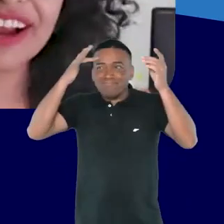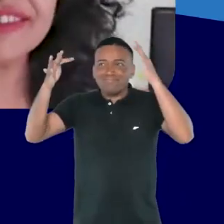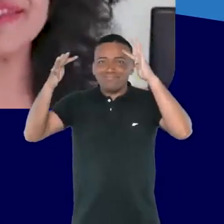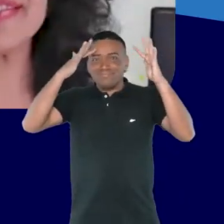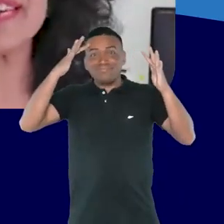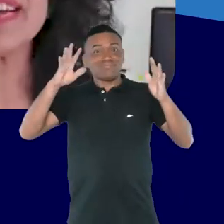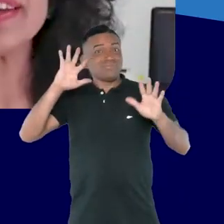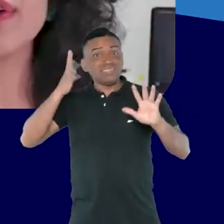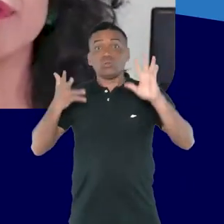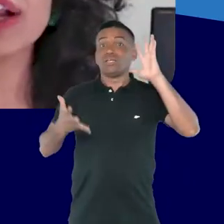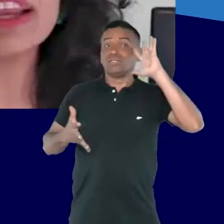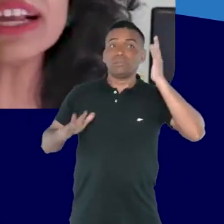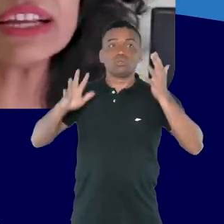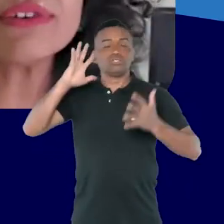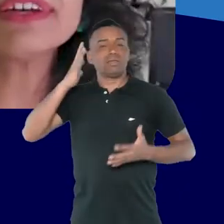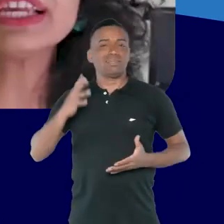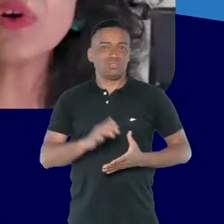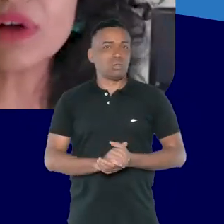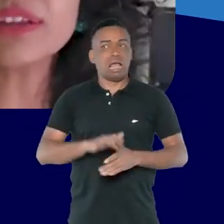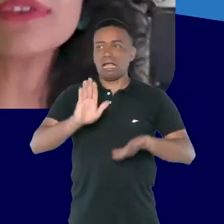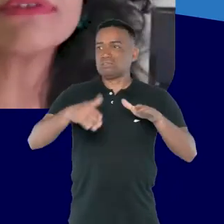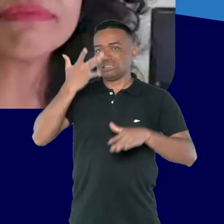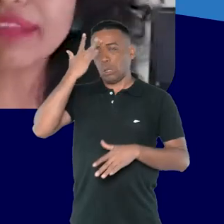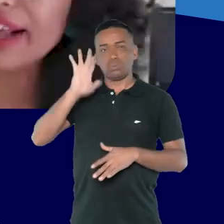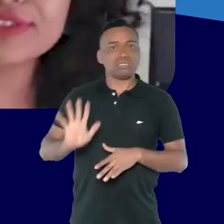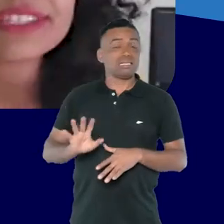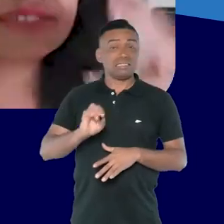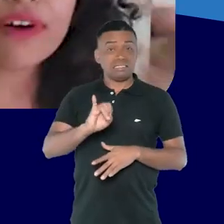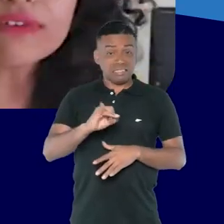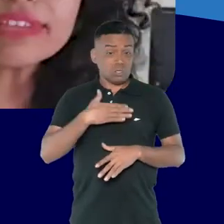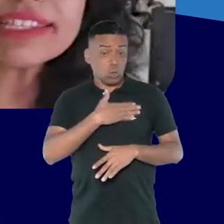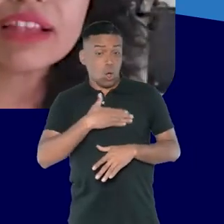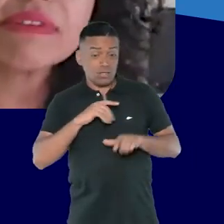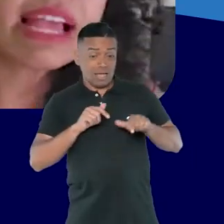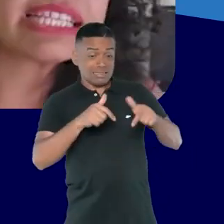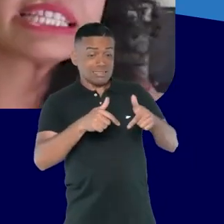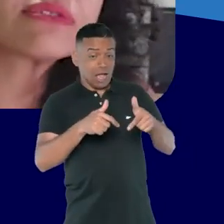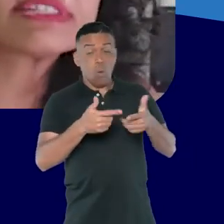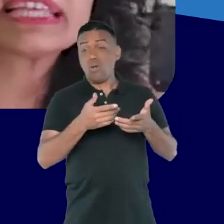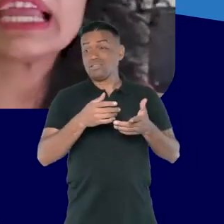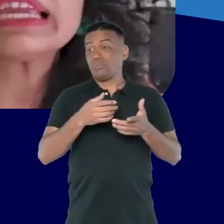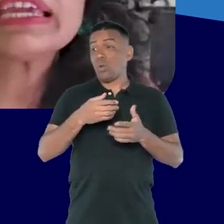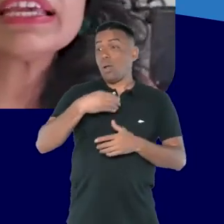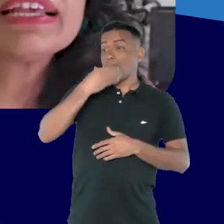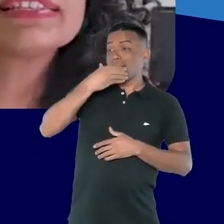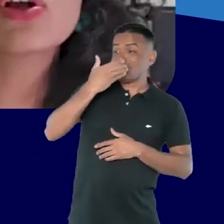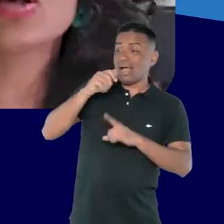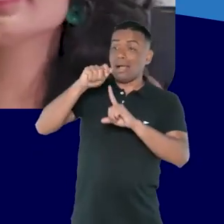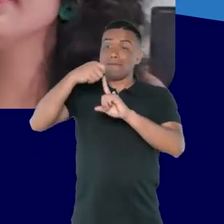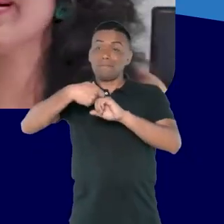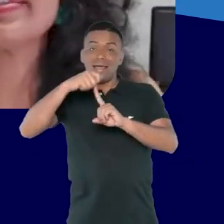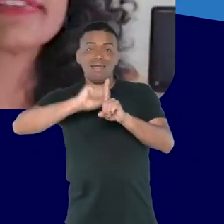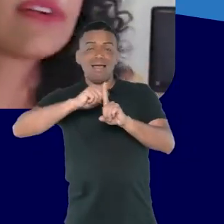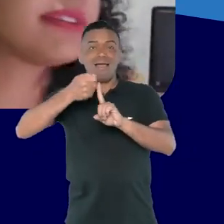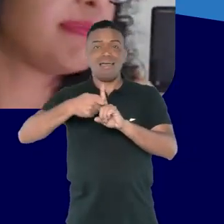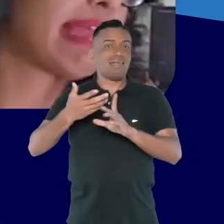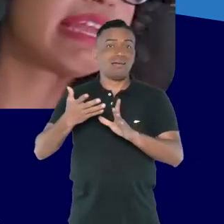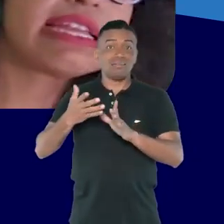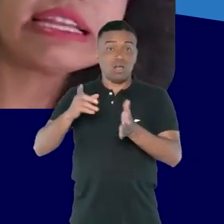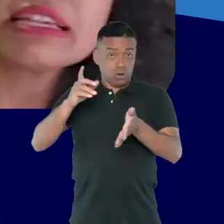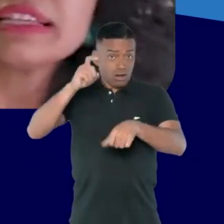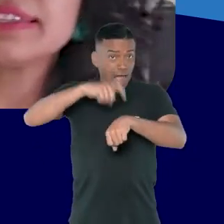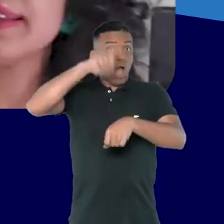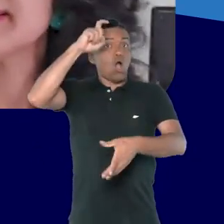os personagens. Assim. Então eu vou criando enquanto as coisas vão acontecendo. Às vezes eu não sei se gosta de maçã, se gosta